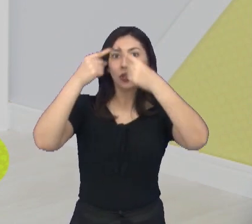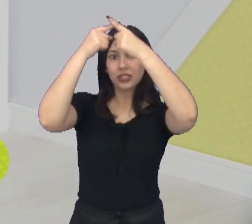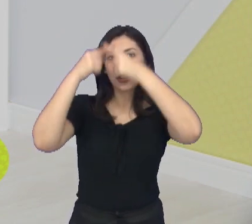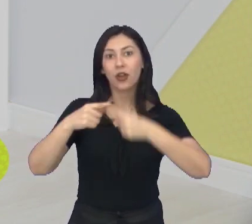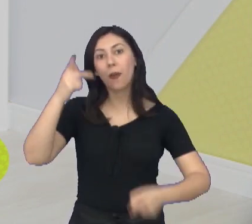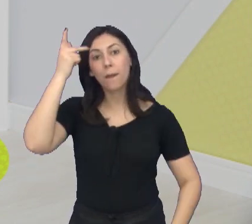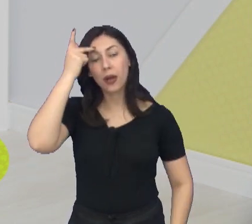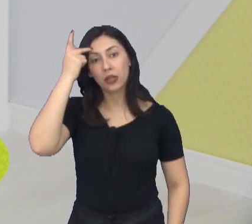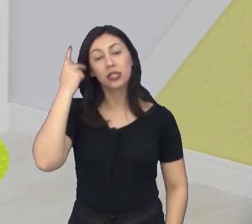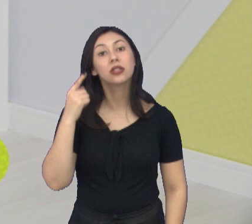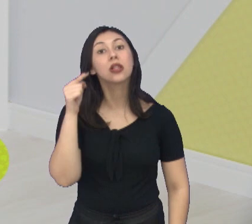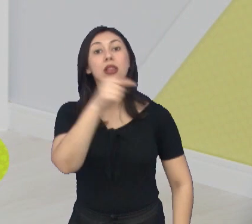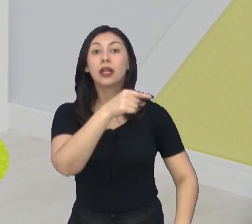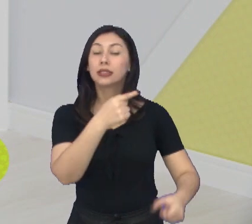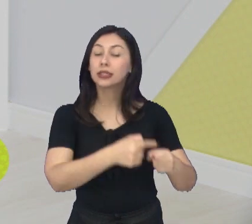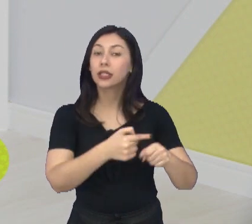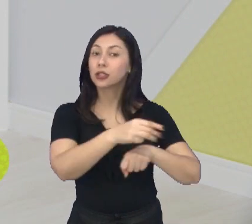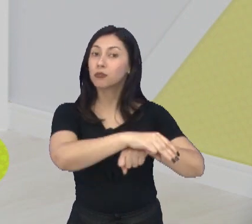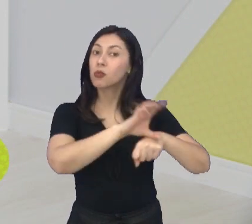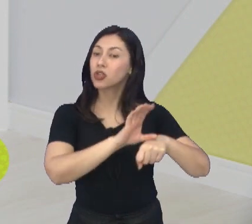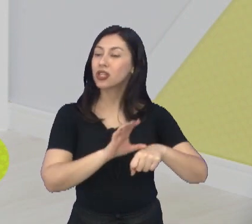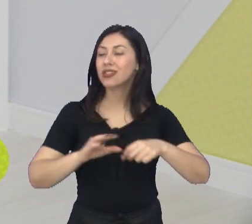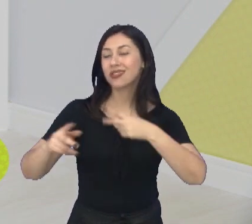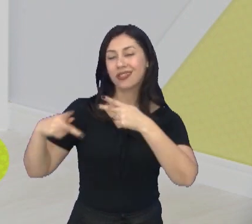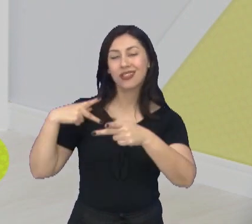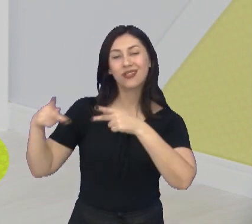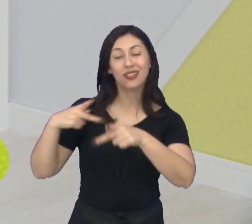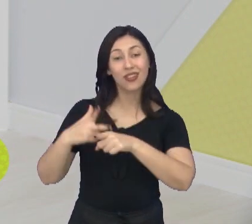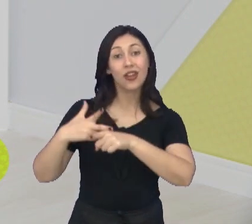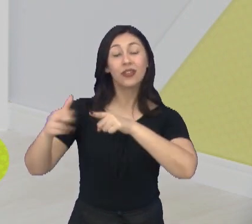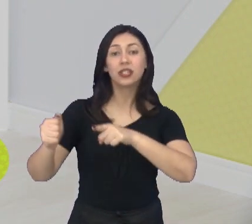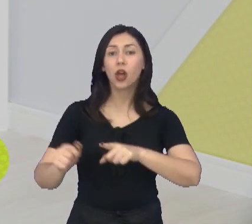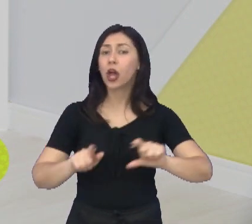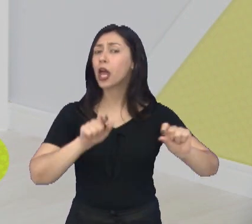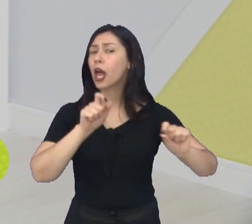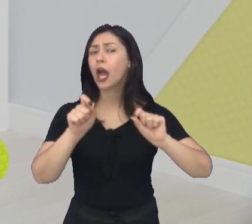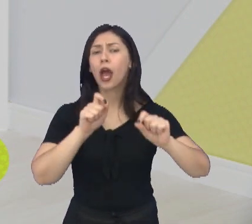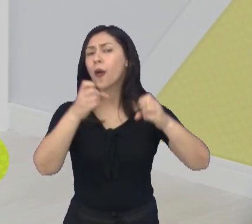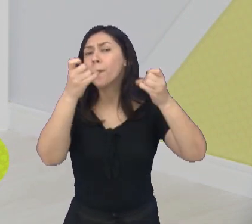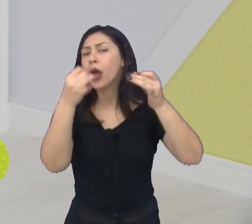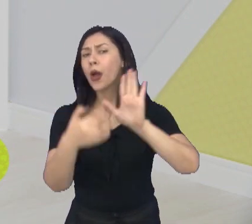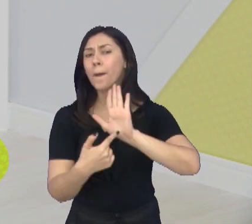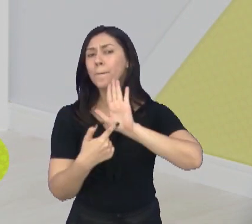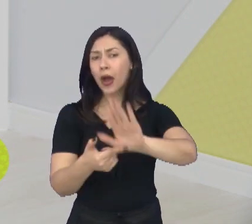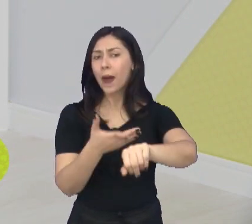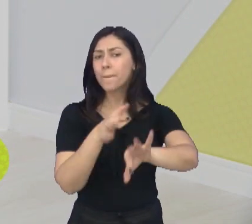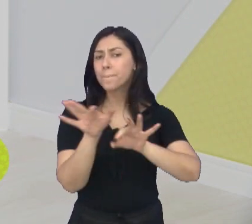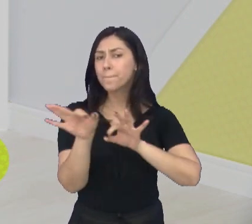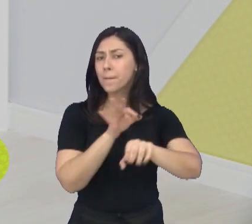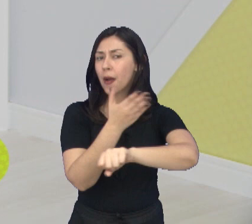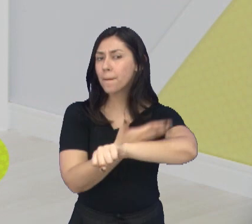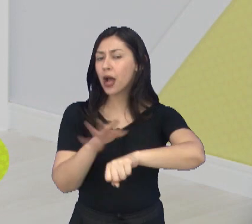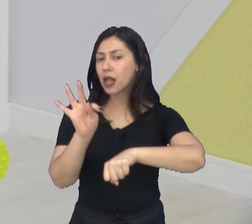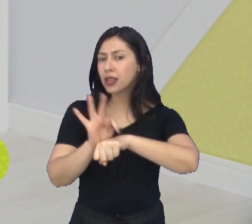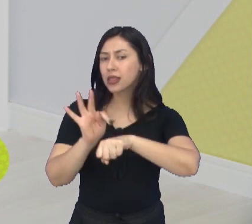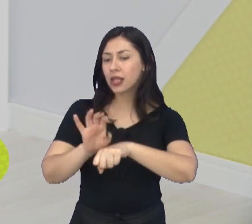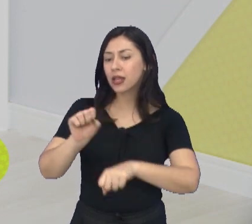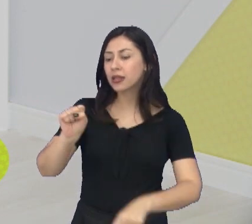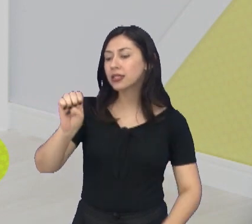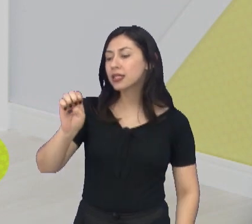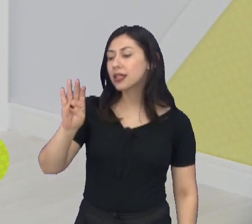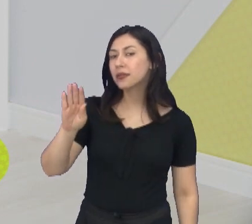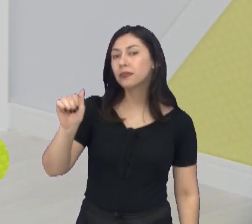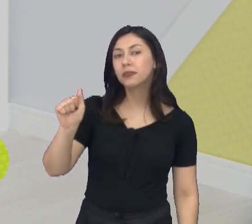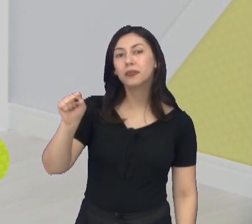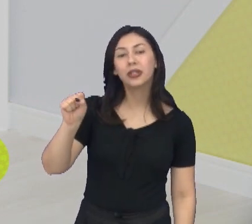mesmo no Hugão, com vitória do São José. E quem conta como está a preparação do time do técnico Sebastião